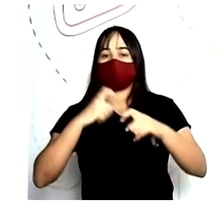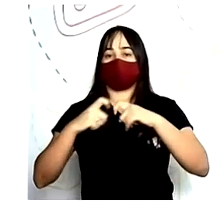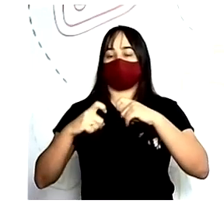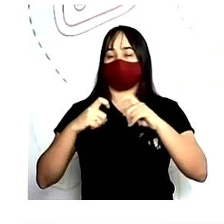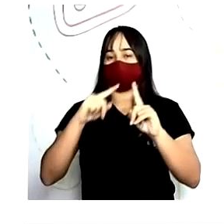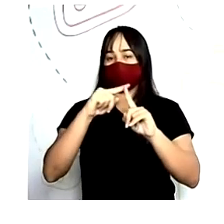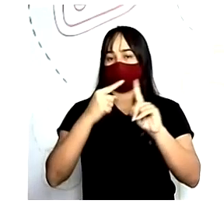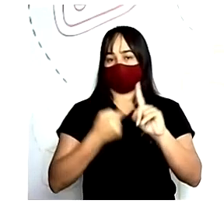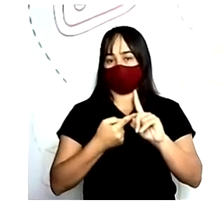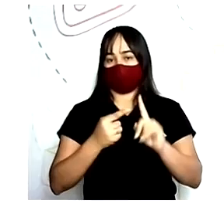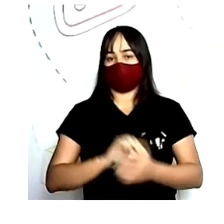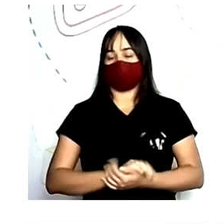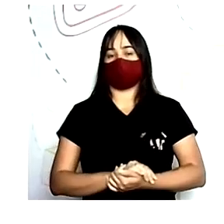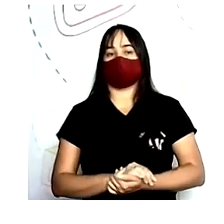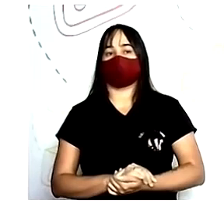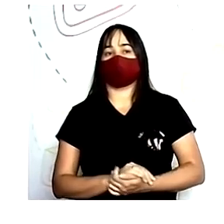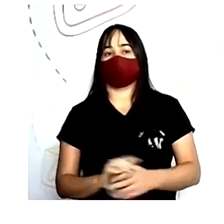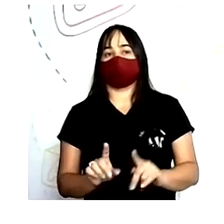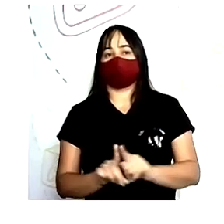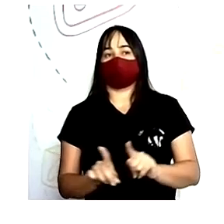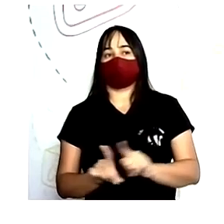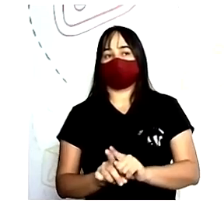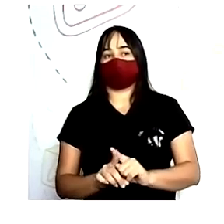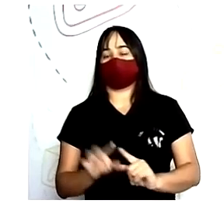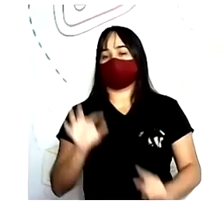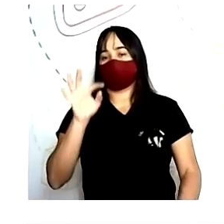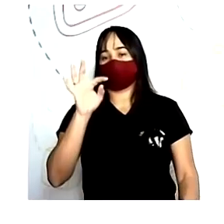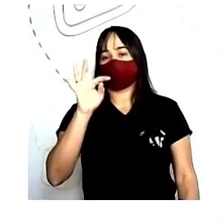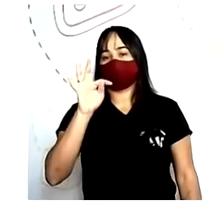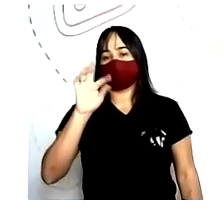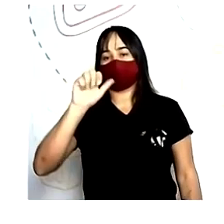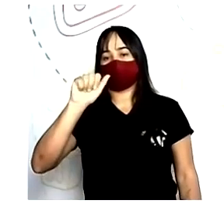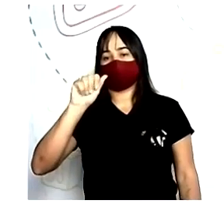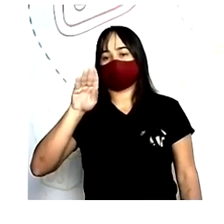ela engravidar. E também a tabelinha.